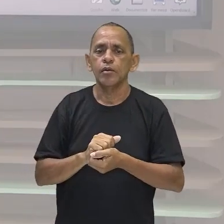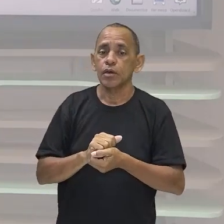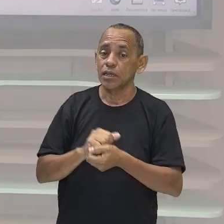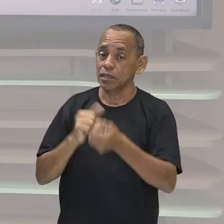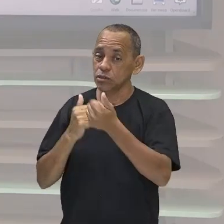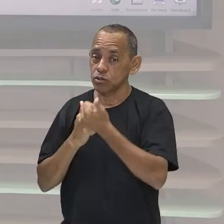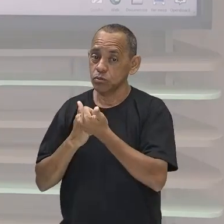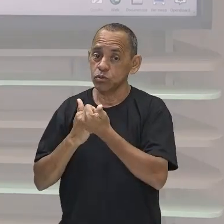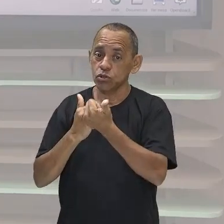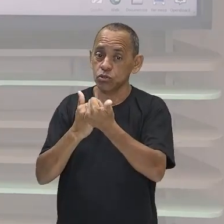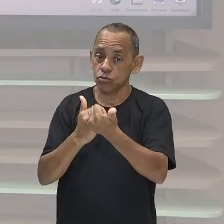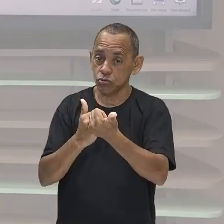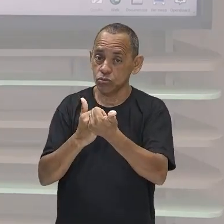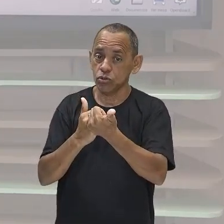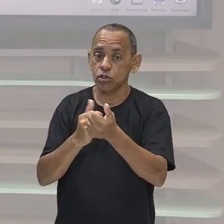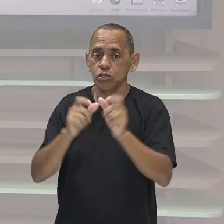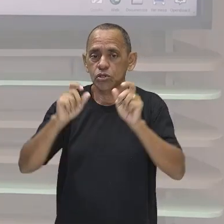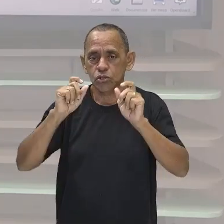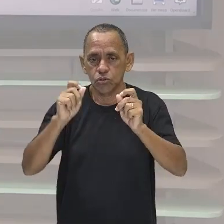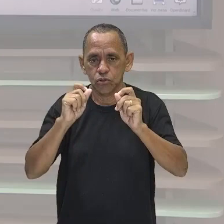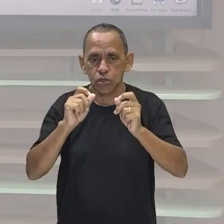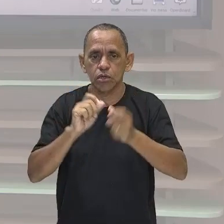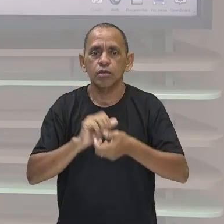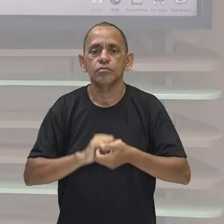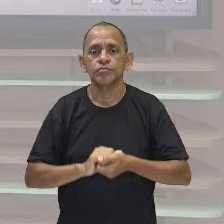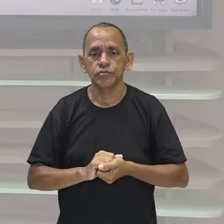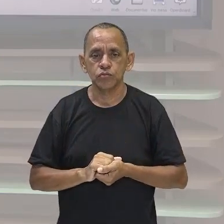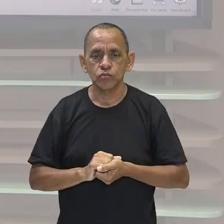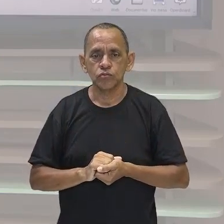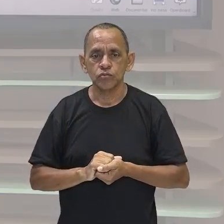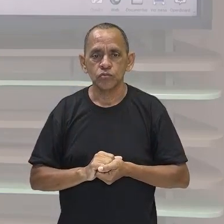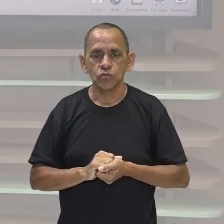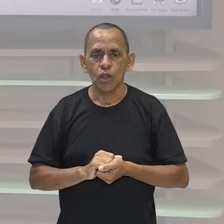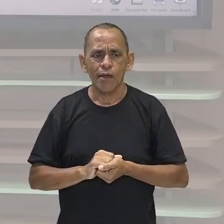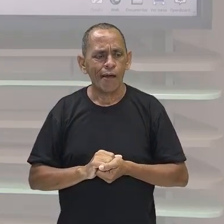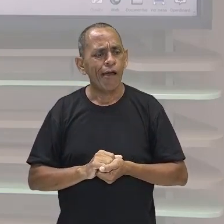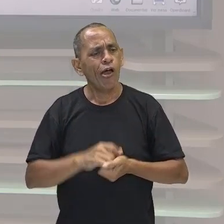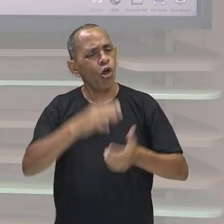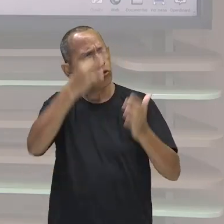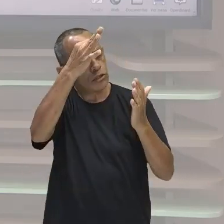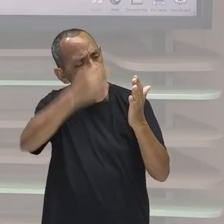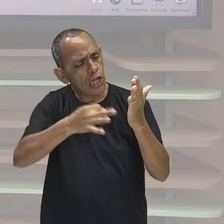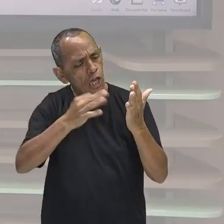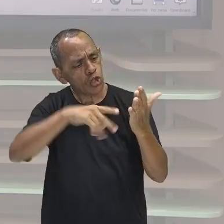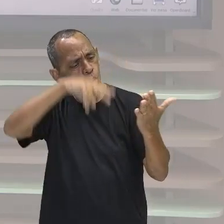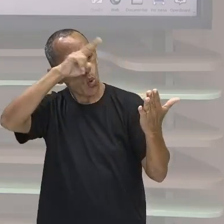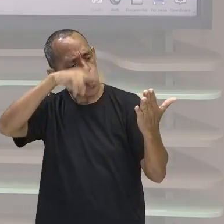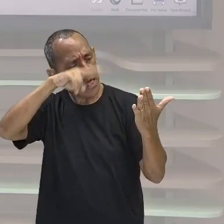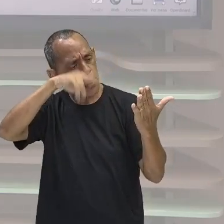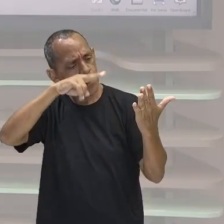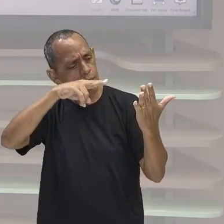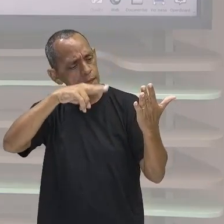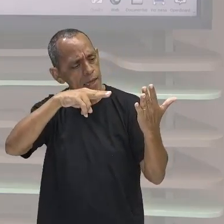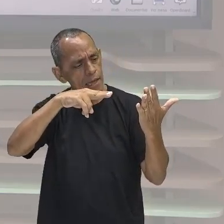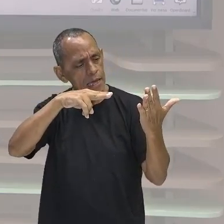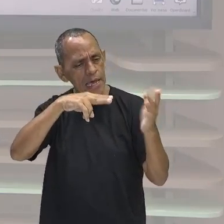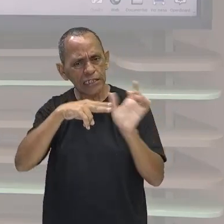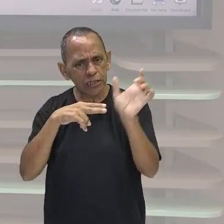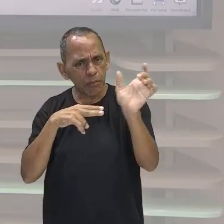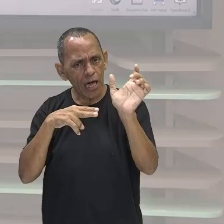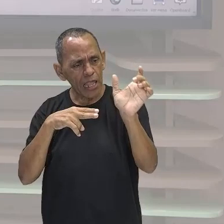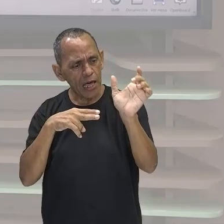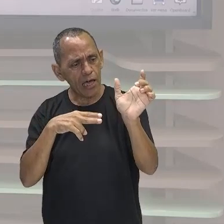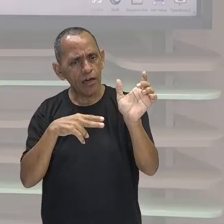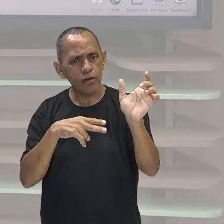todo o tempo os mesmos nomes, vai ficar cansativo. Os guaranis, os guaranis, os guaranis,